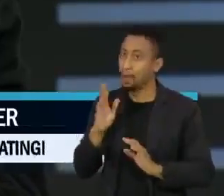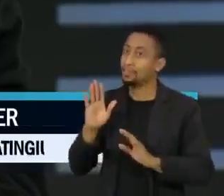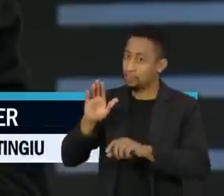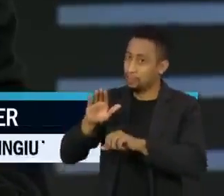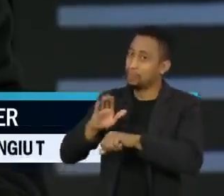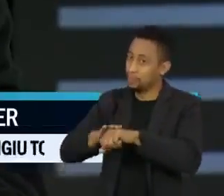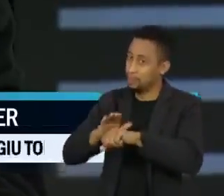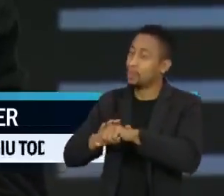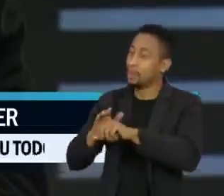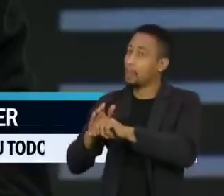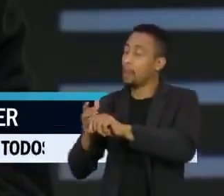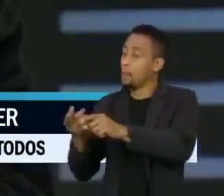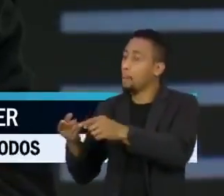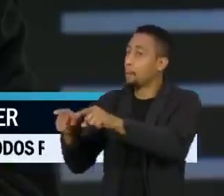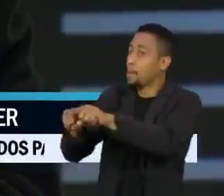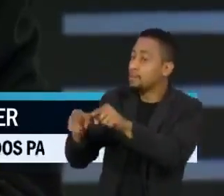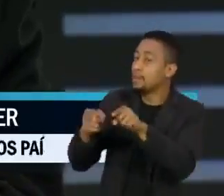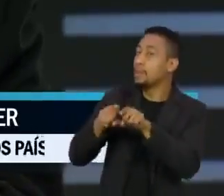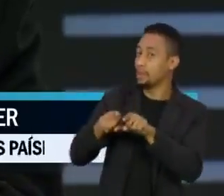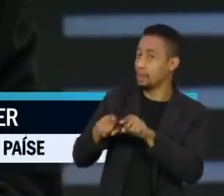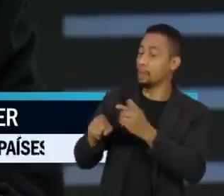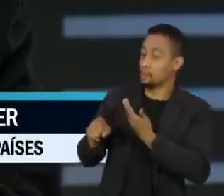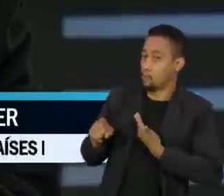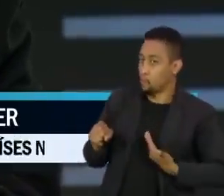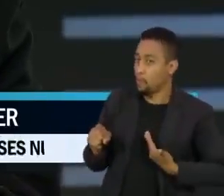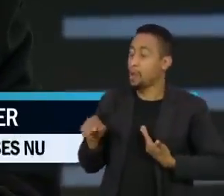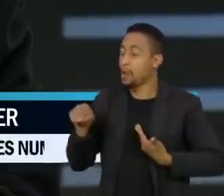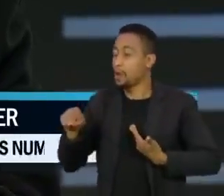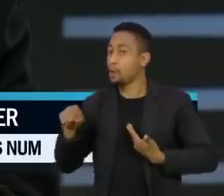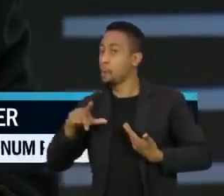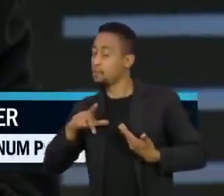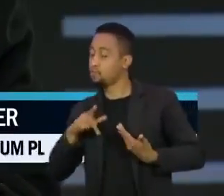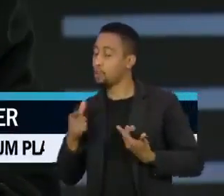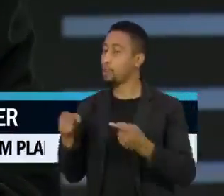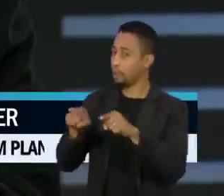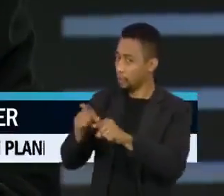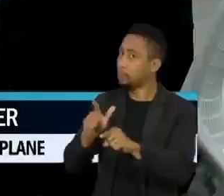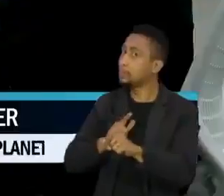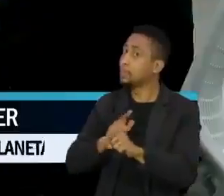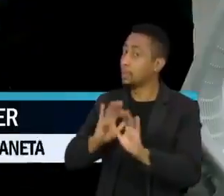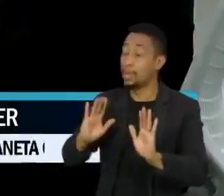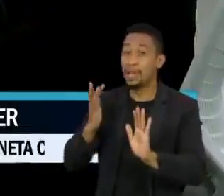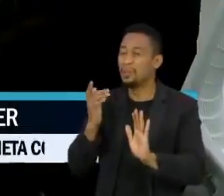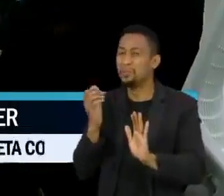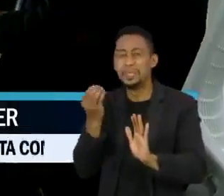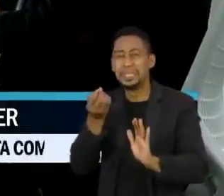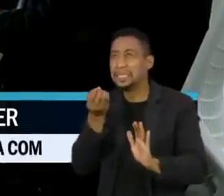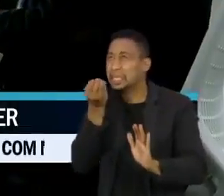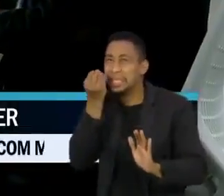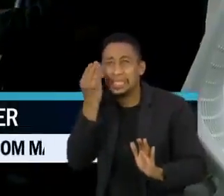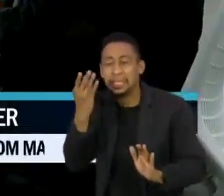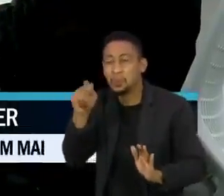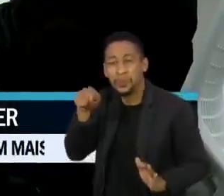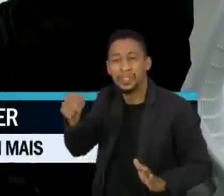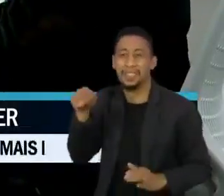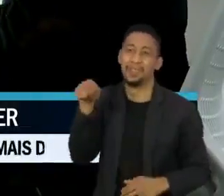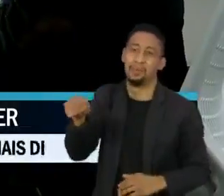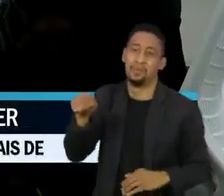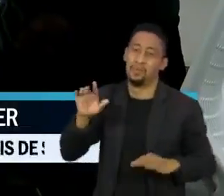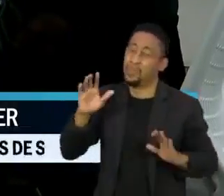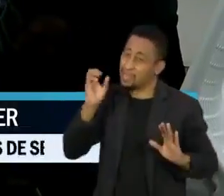uma parceria entre iniciativa privada e segura até turnover no eu esqueci qual é a palavra disso mas é seguramente